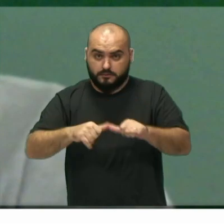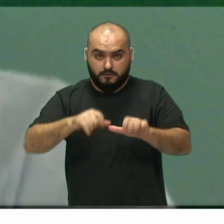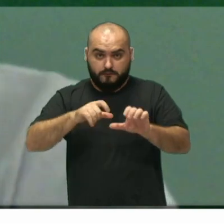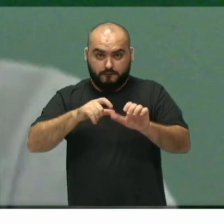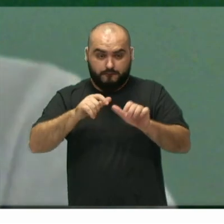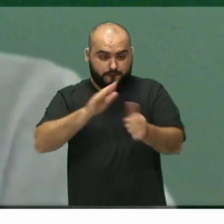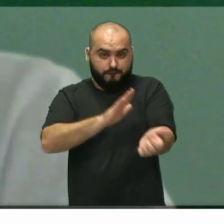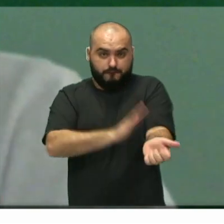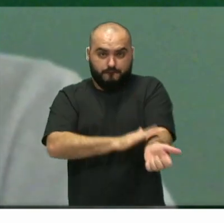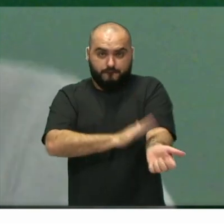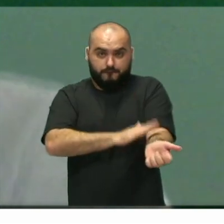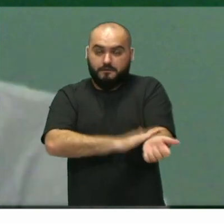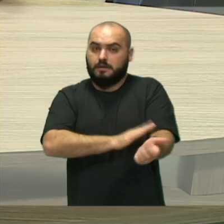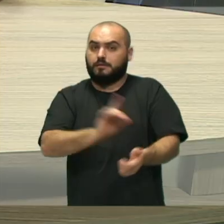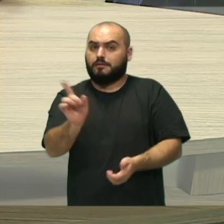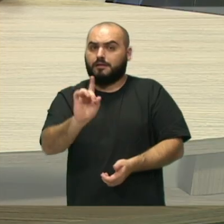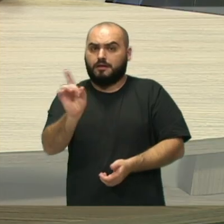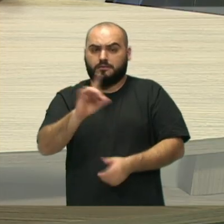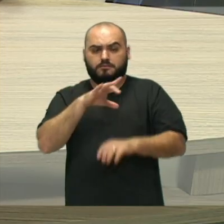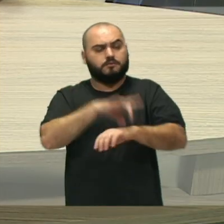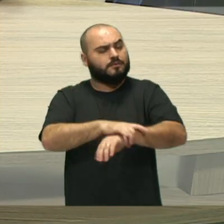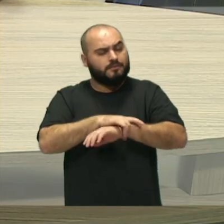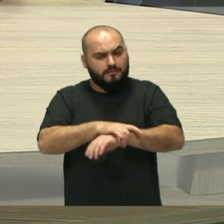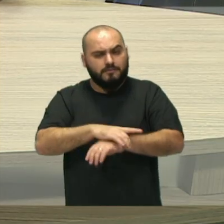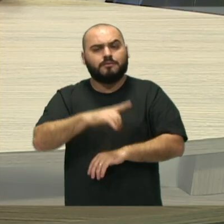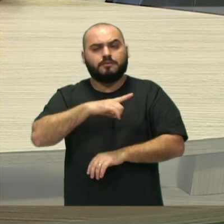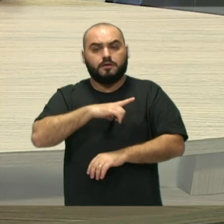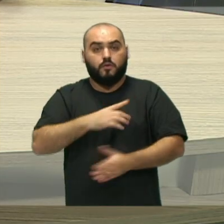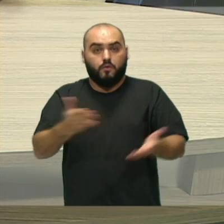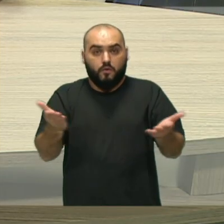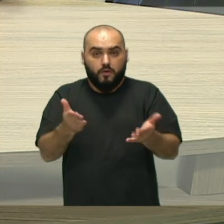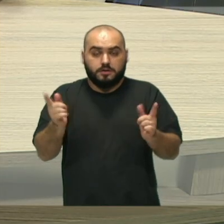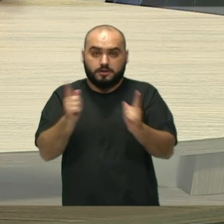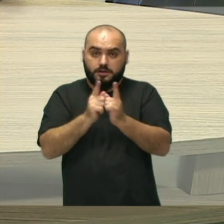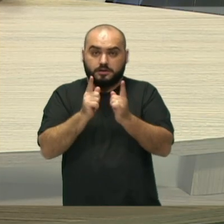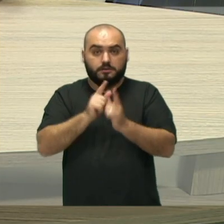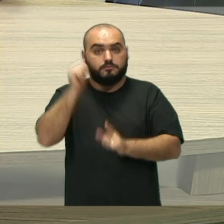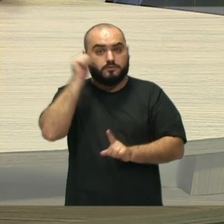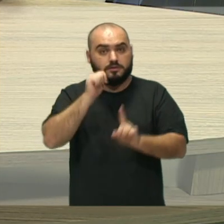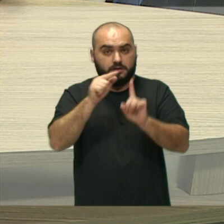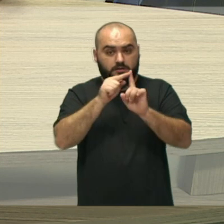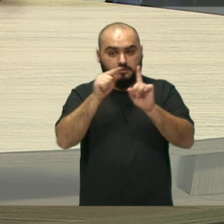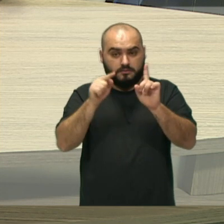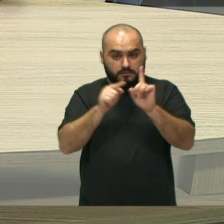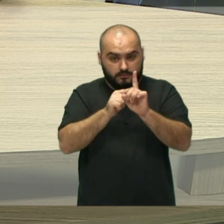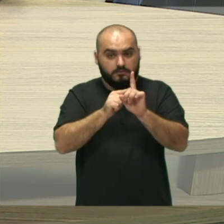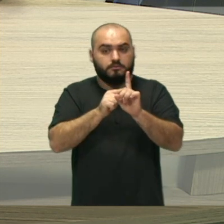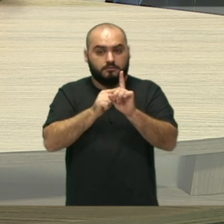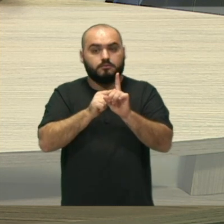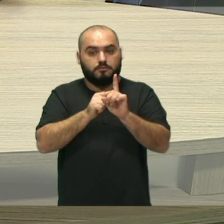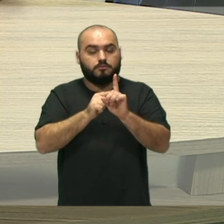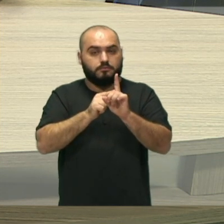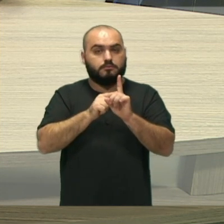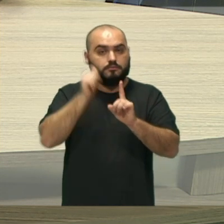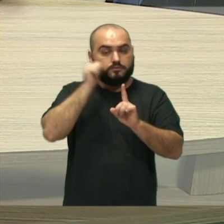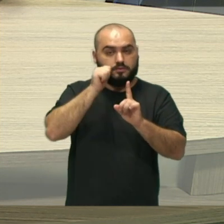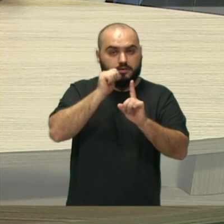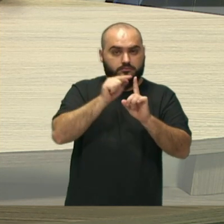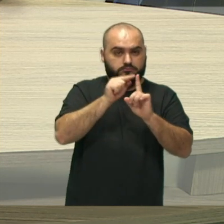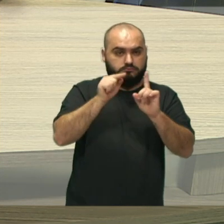E são medicamentos extremamente seguros. Hoje mesmo eu atendi uma gestante, né, ela está